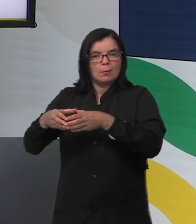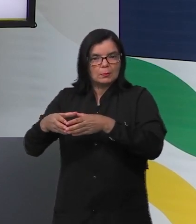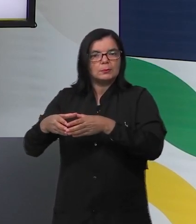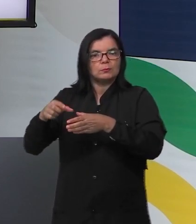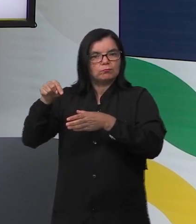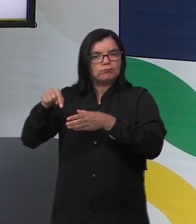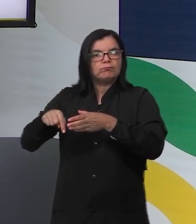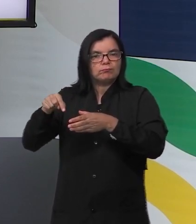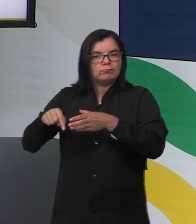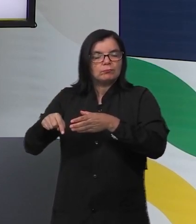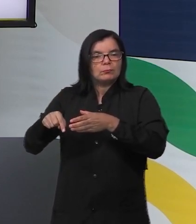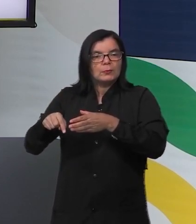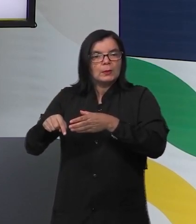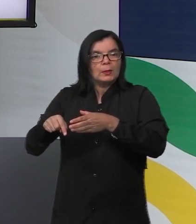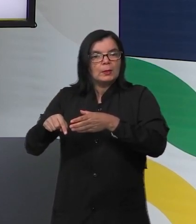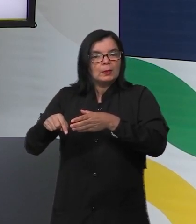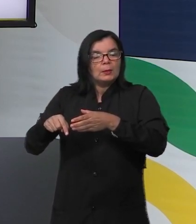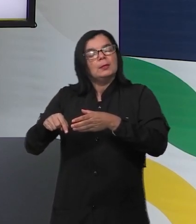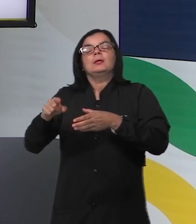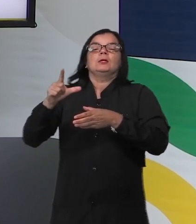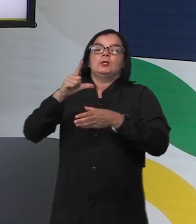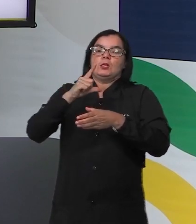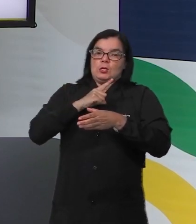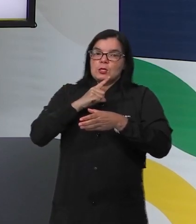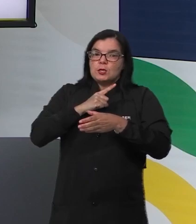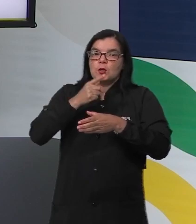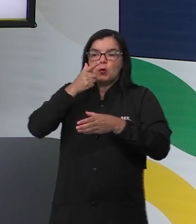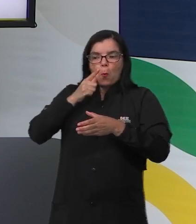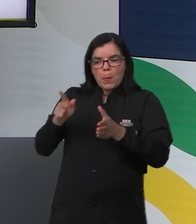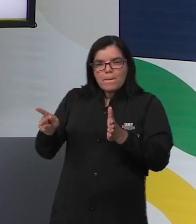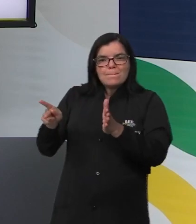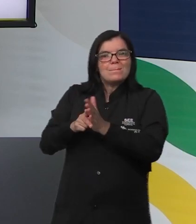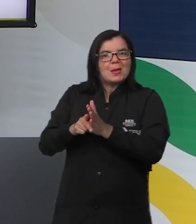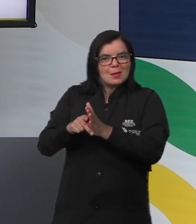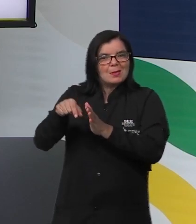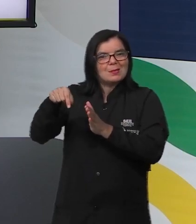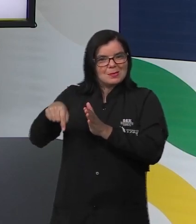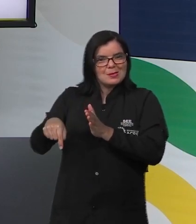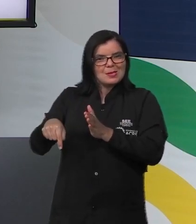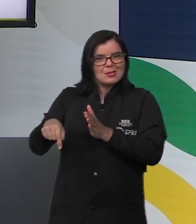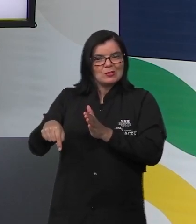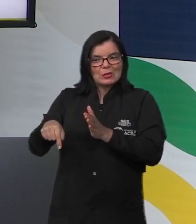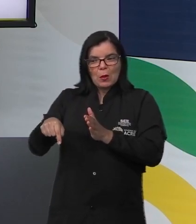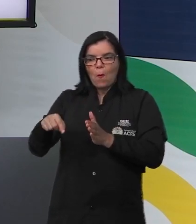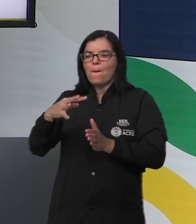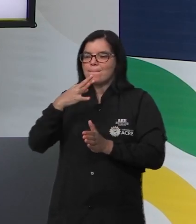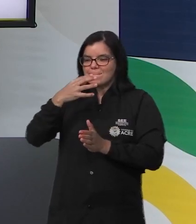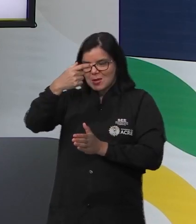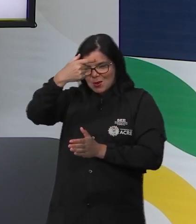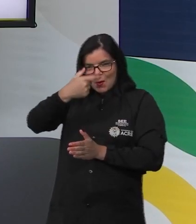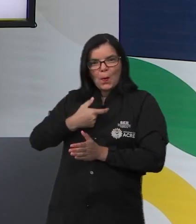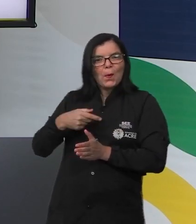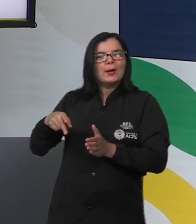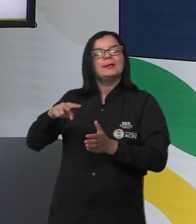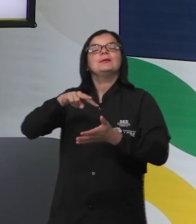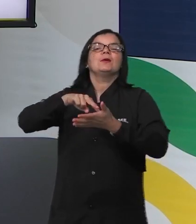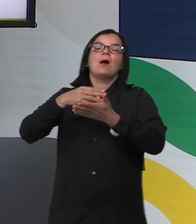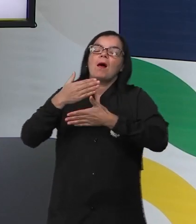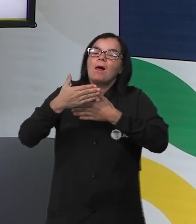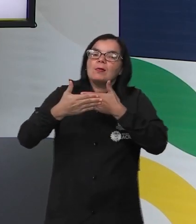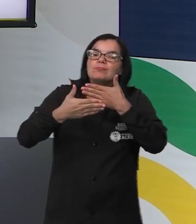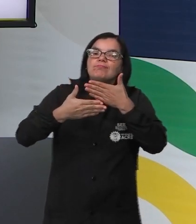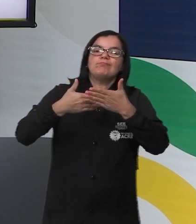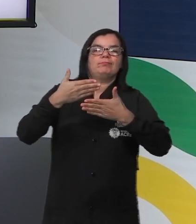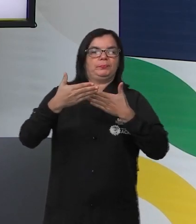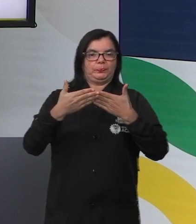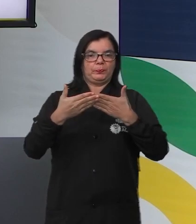em que eu bebo da fonte dessa cultura e eu me identifico, isso começa a